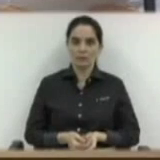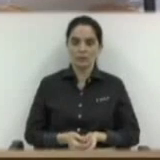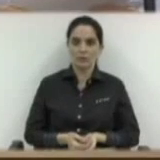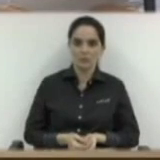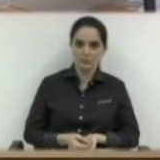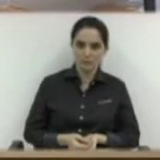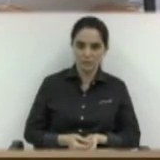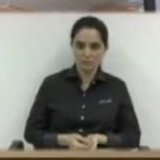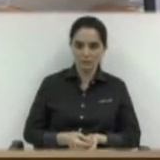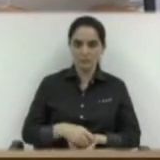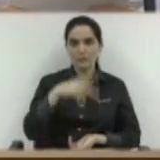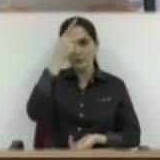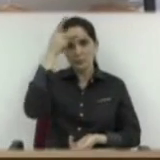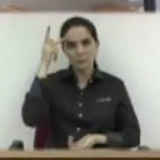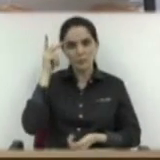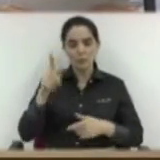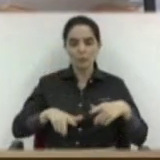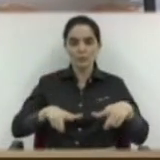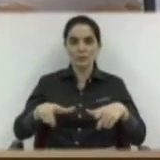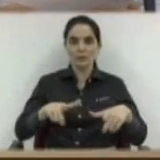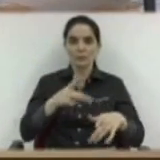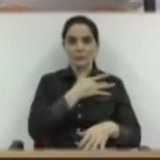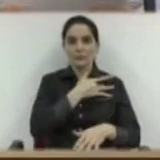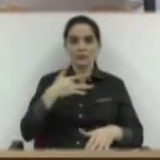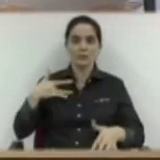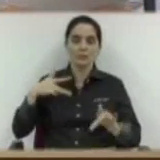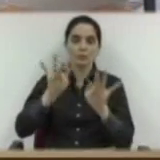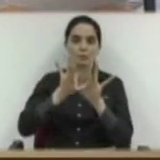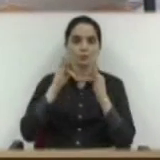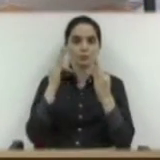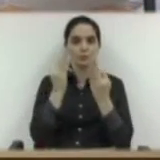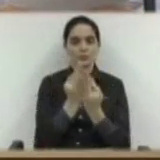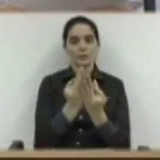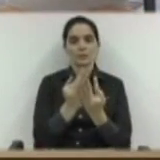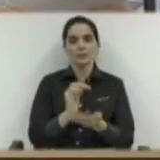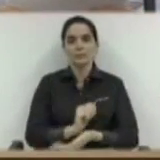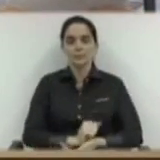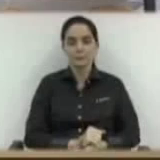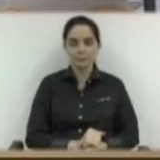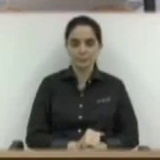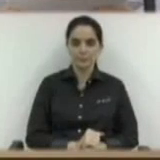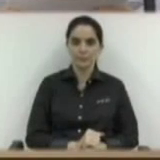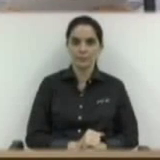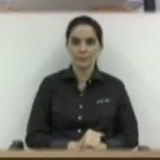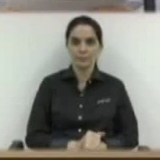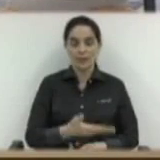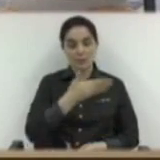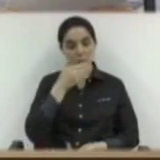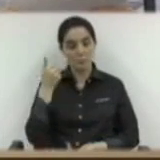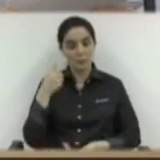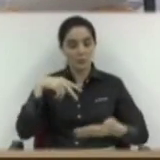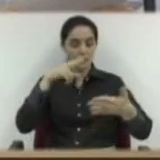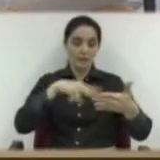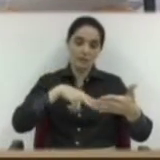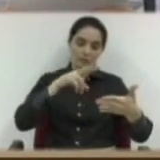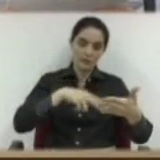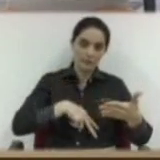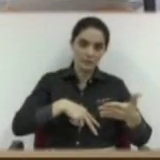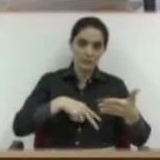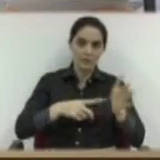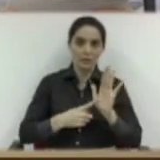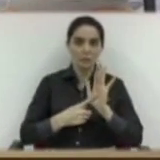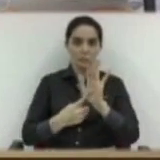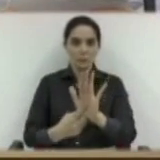servidores da rede de saúde da família e da outras providências. Para melhor análise da proposta,